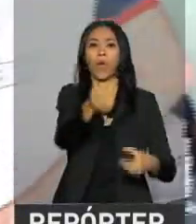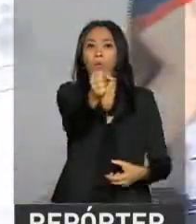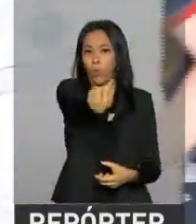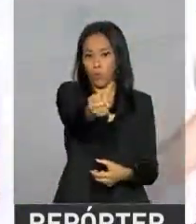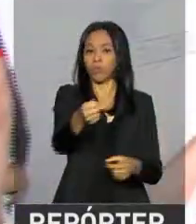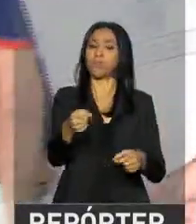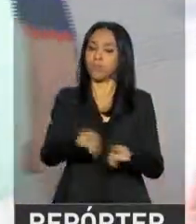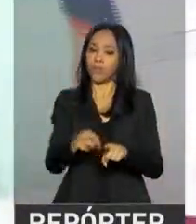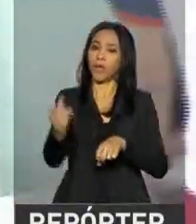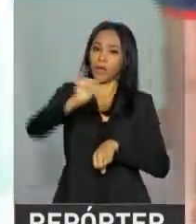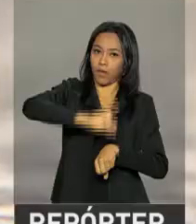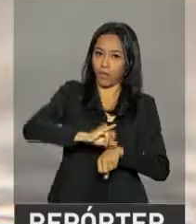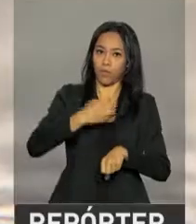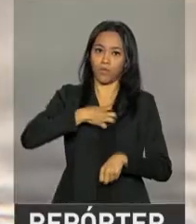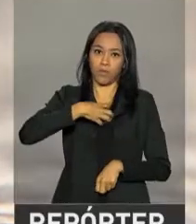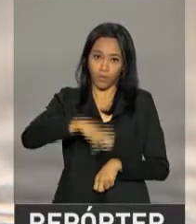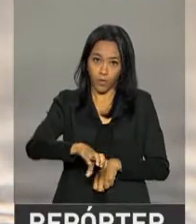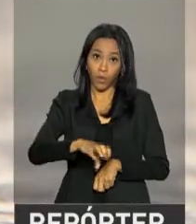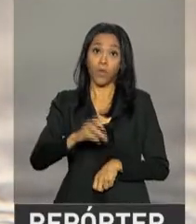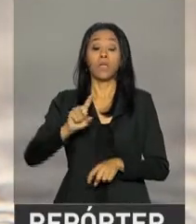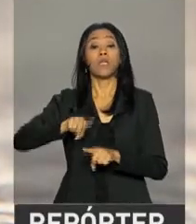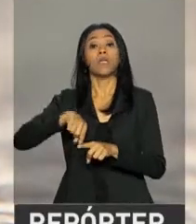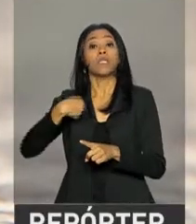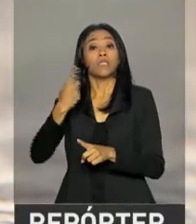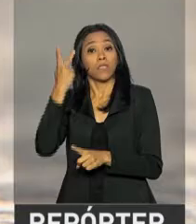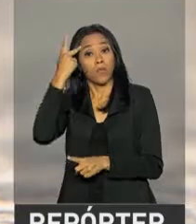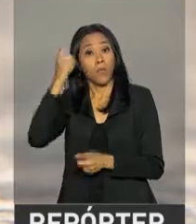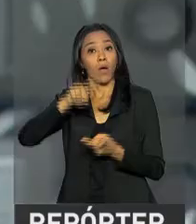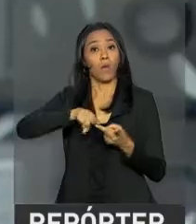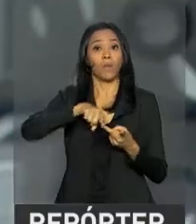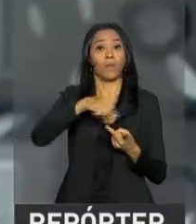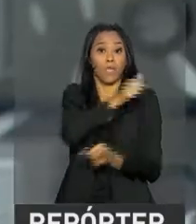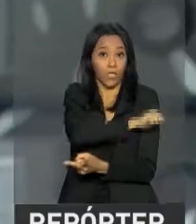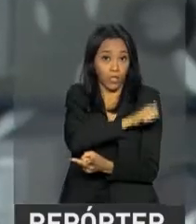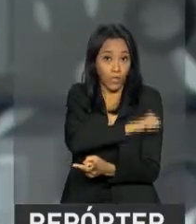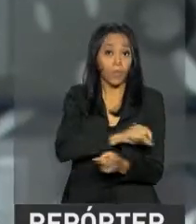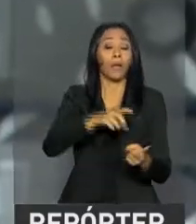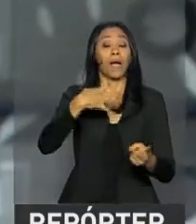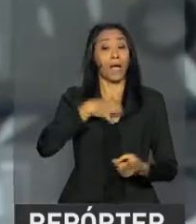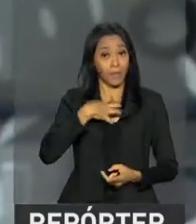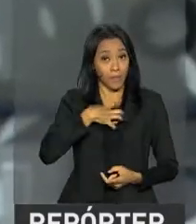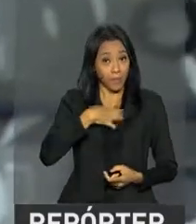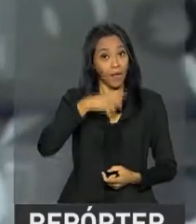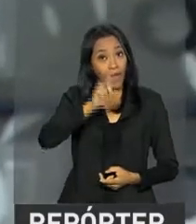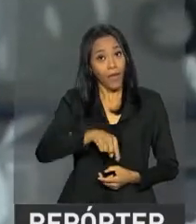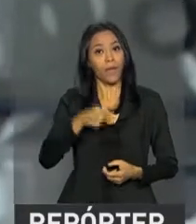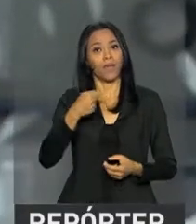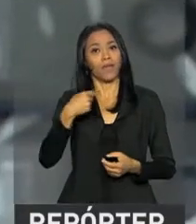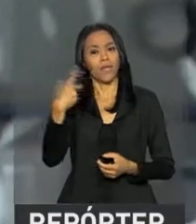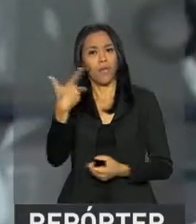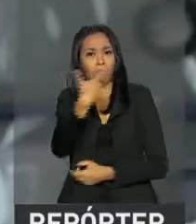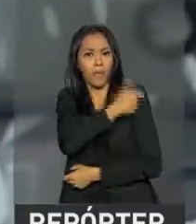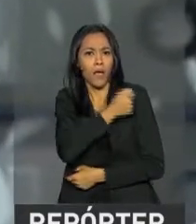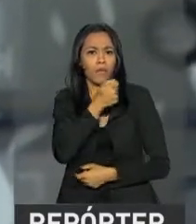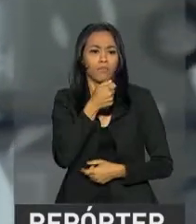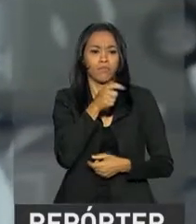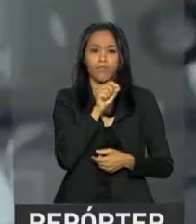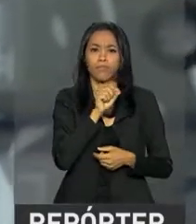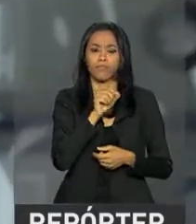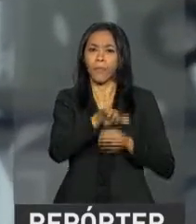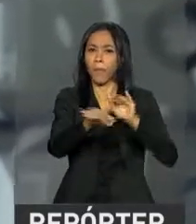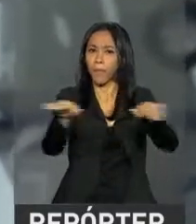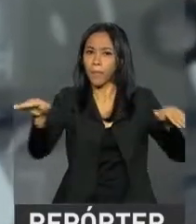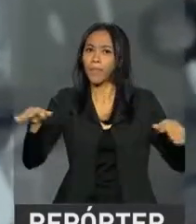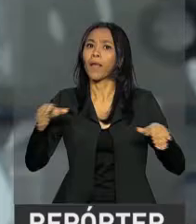a capital Salvador. Junto com São Paulo e Rio de Janeiro, a Bahia é um dos estados onde a campanha contra a febre amarela ocorre